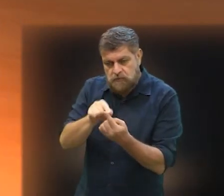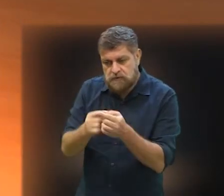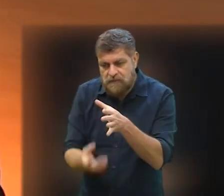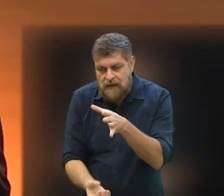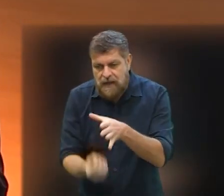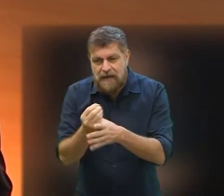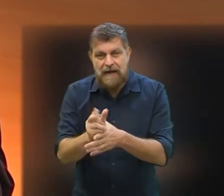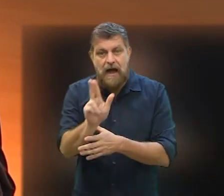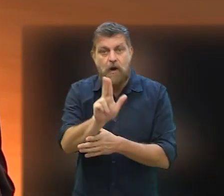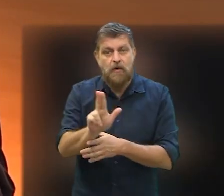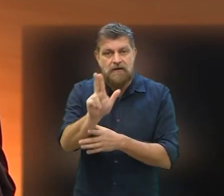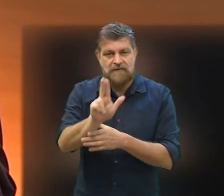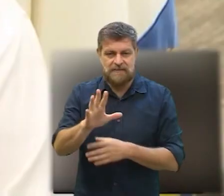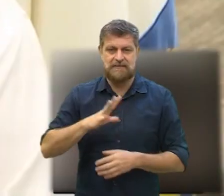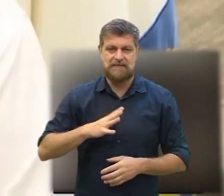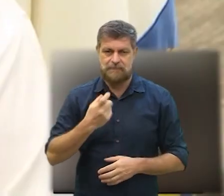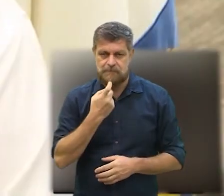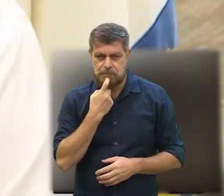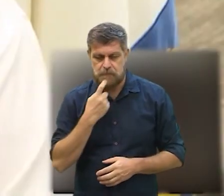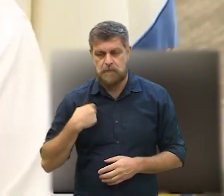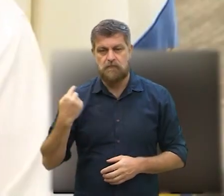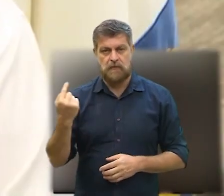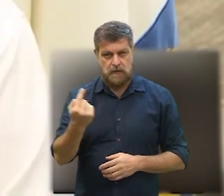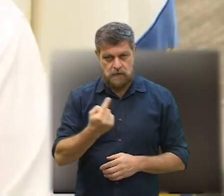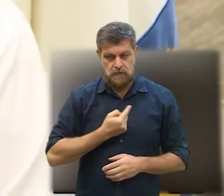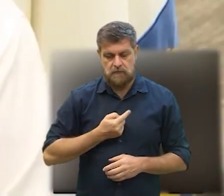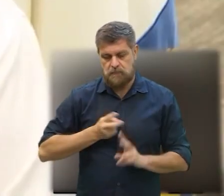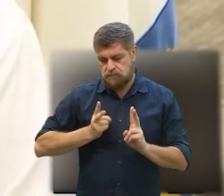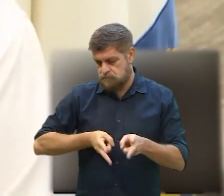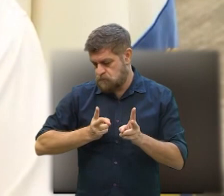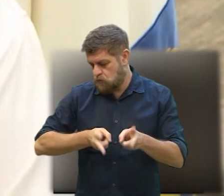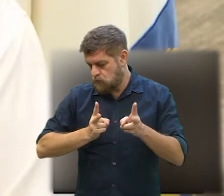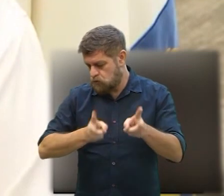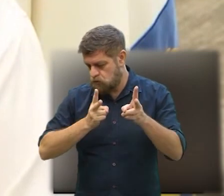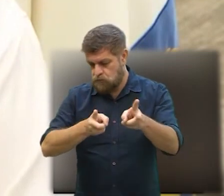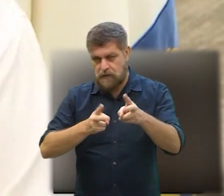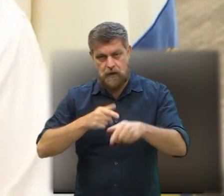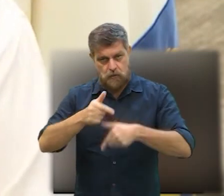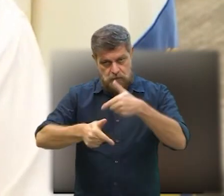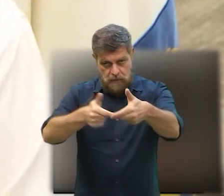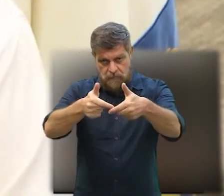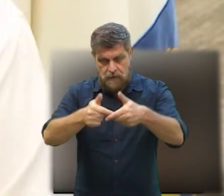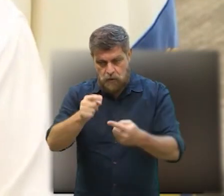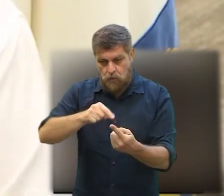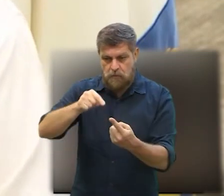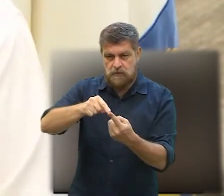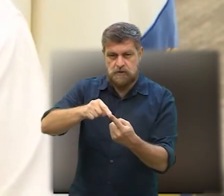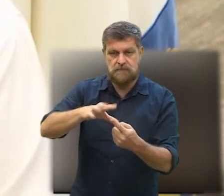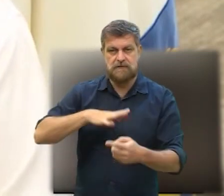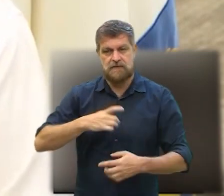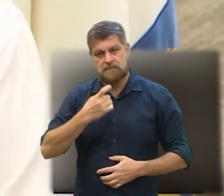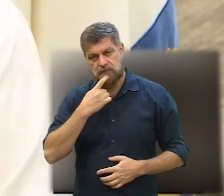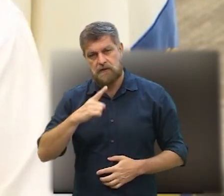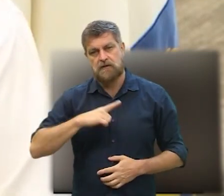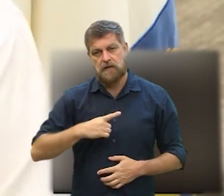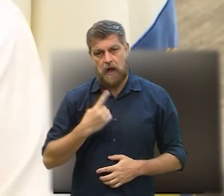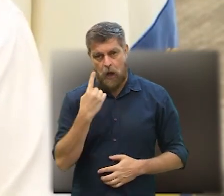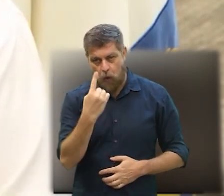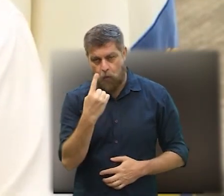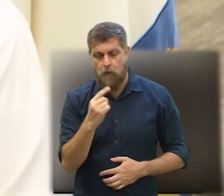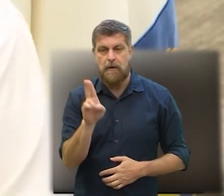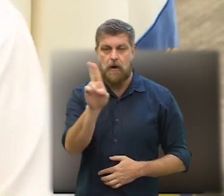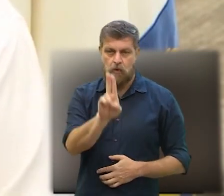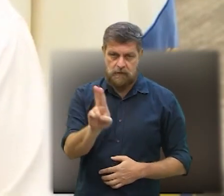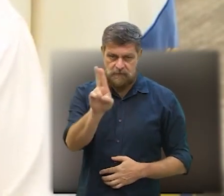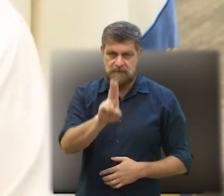criação da universidade em Campinas. E nós vamos dar sequência, sem dúvida nenhuma, para que a cidade possa, sim, contar com mais